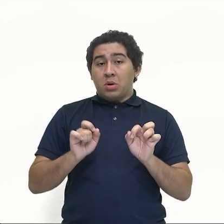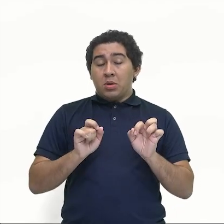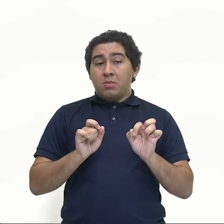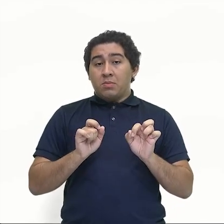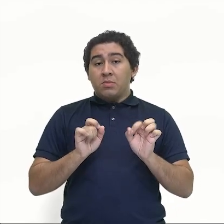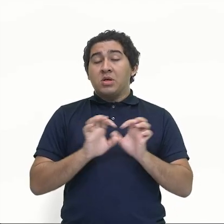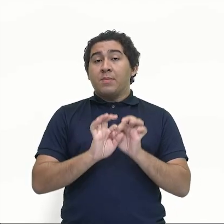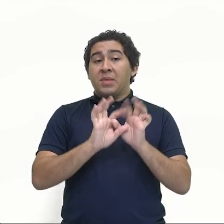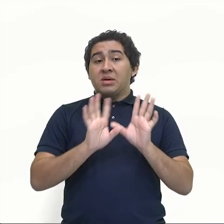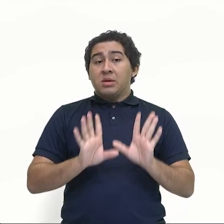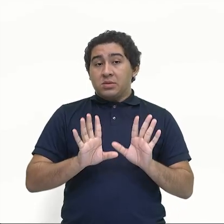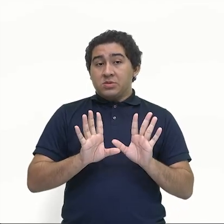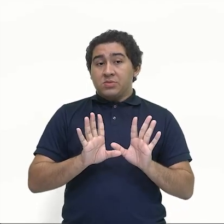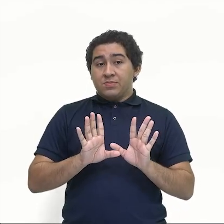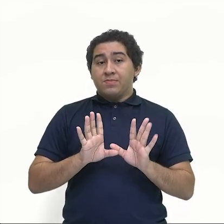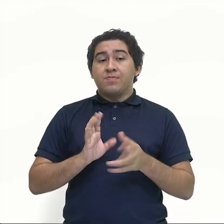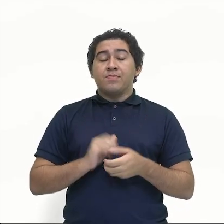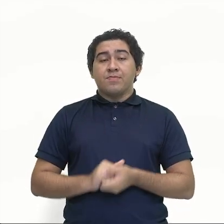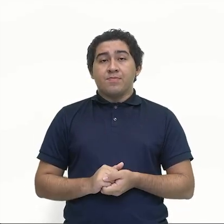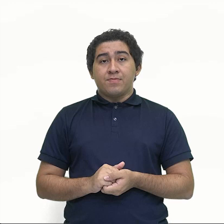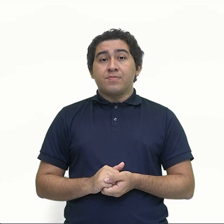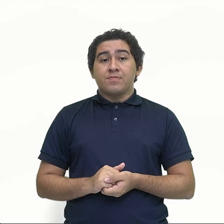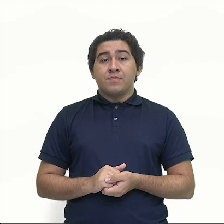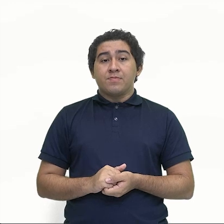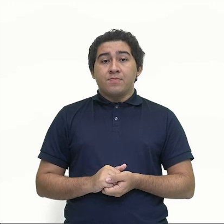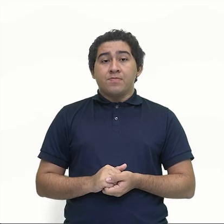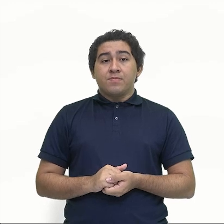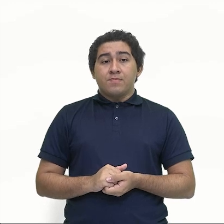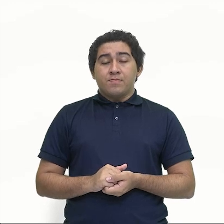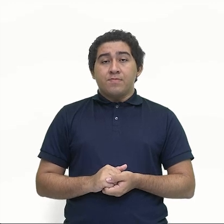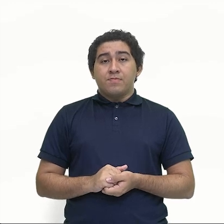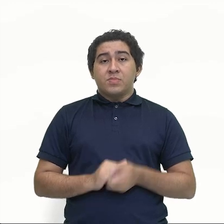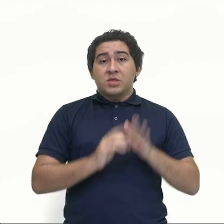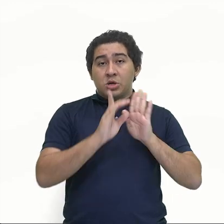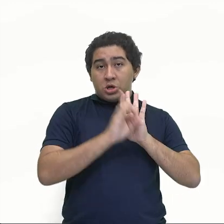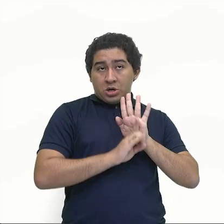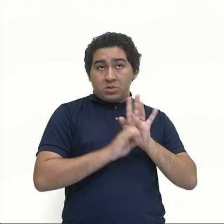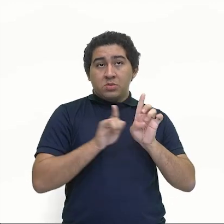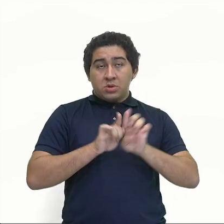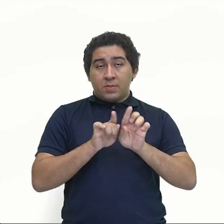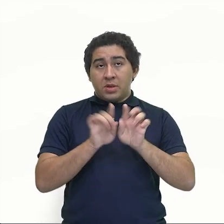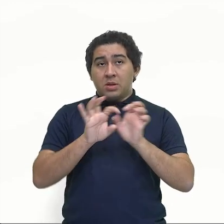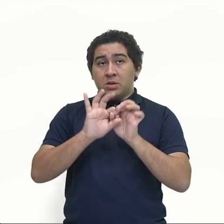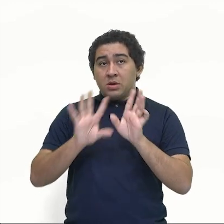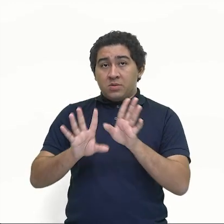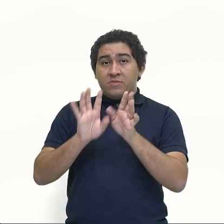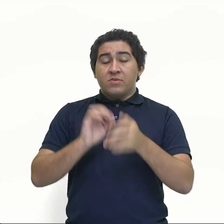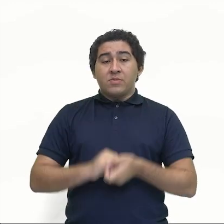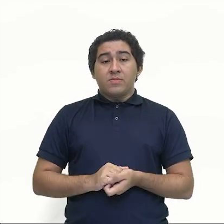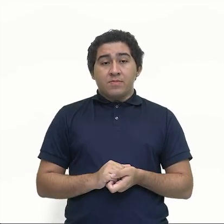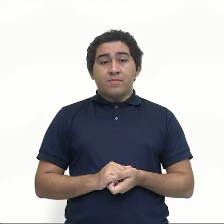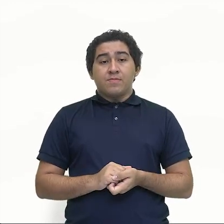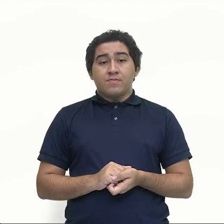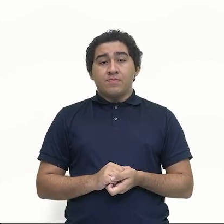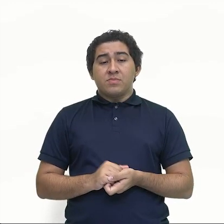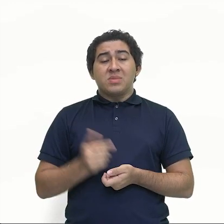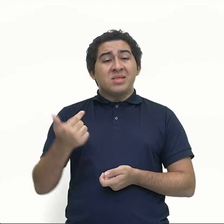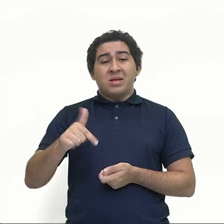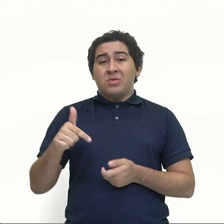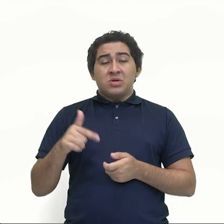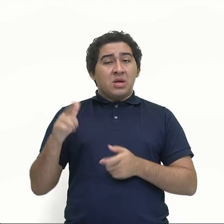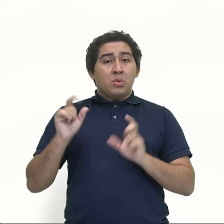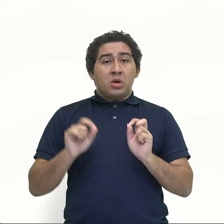temos liberdade. Ok? Nós temos os nossos direitos e as nossas liberdades. E não faz distinção, ó,